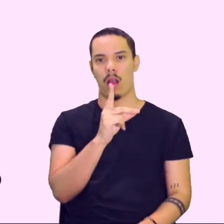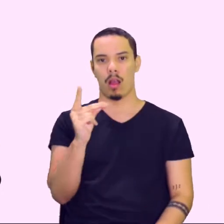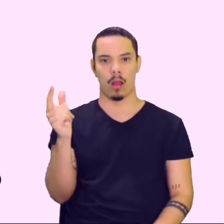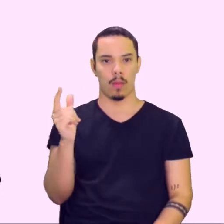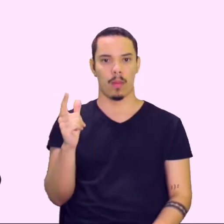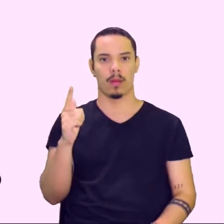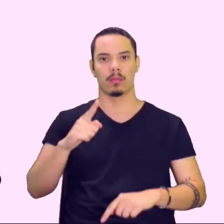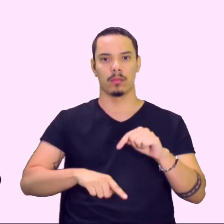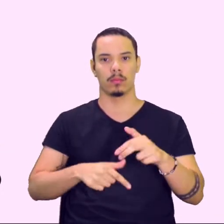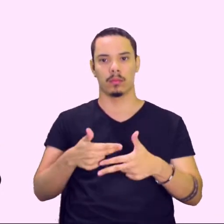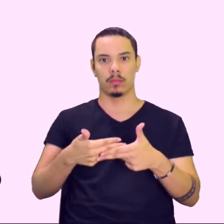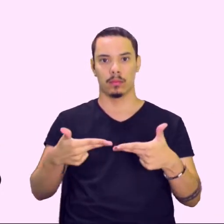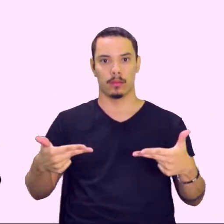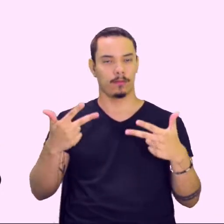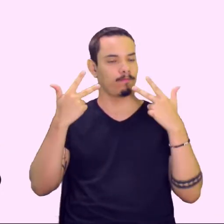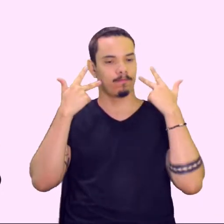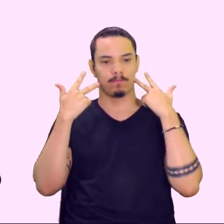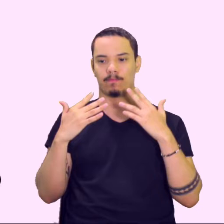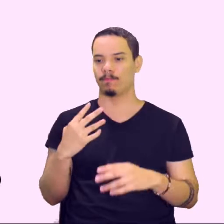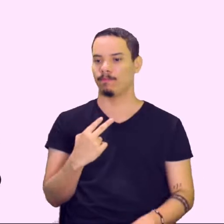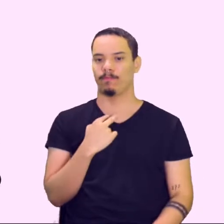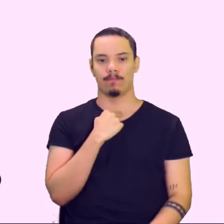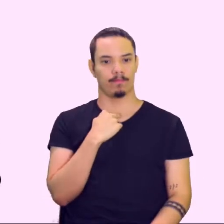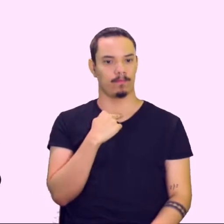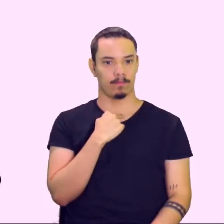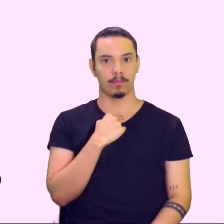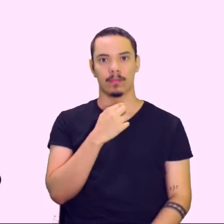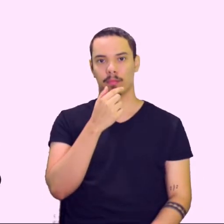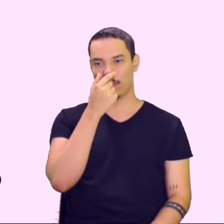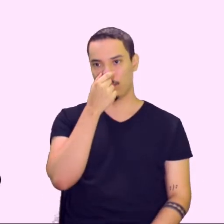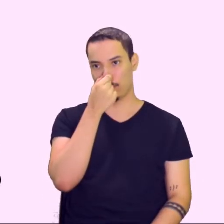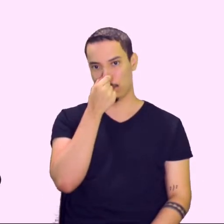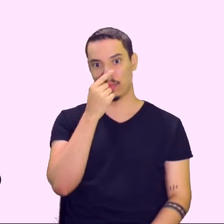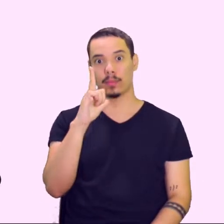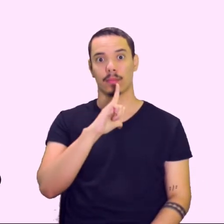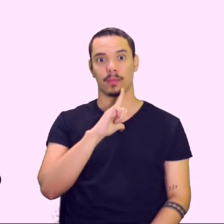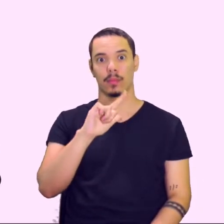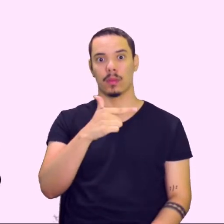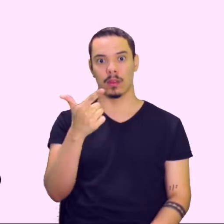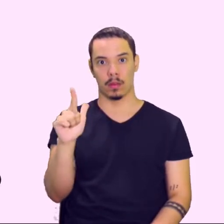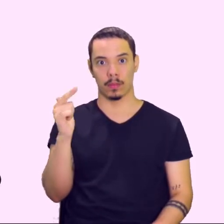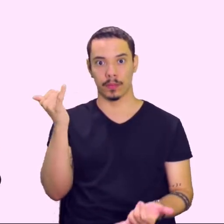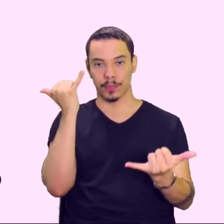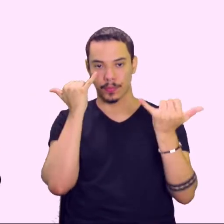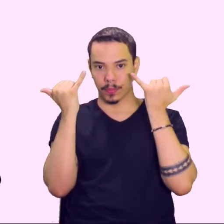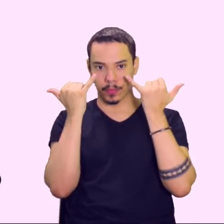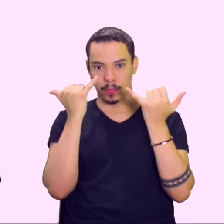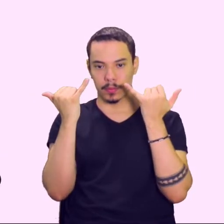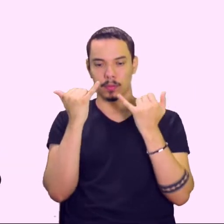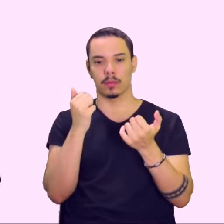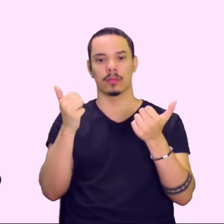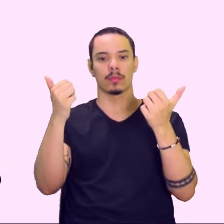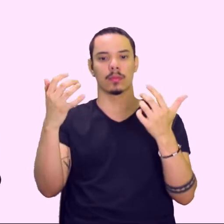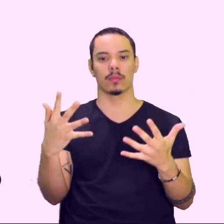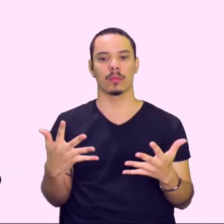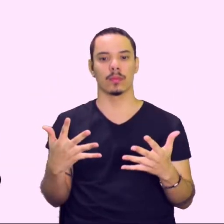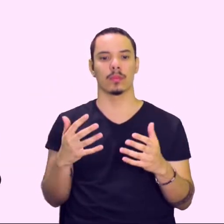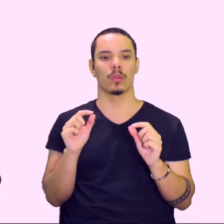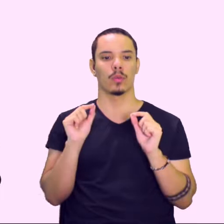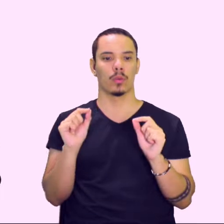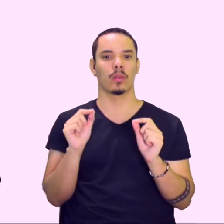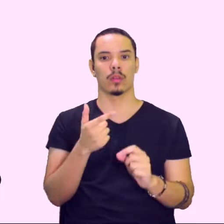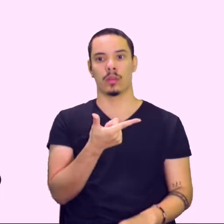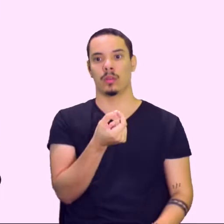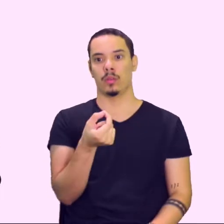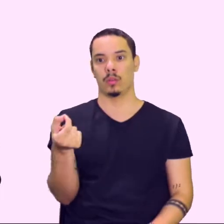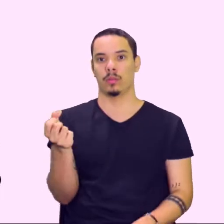natural. Justamente. Muito Beleza. bom, professor Jorge. E uma informação de a gente passar para o outro, né, professor Jorge? Quando fala aqui 2000, né? Então, assim,